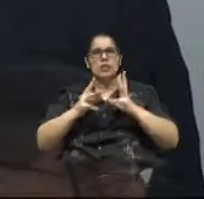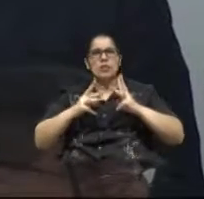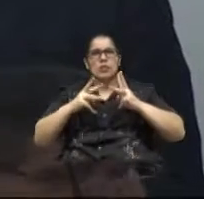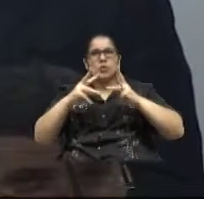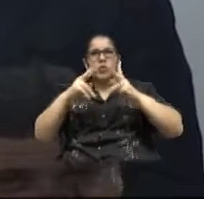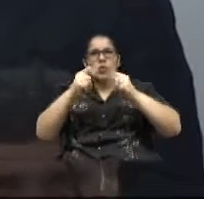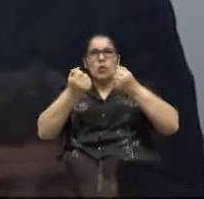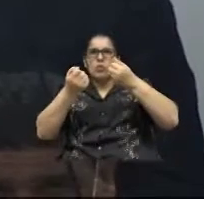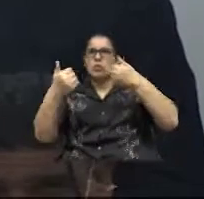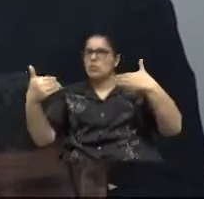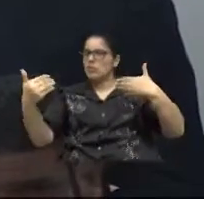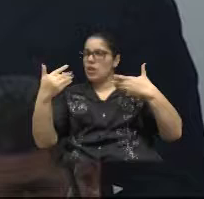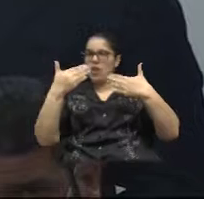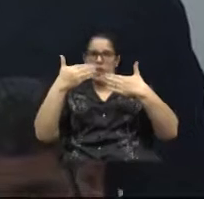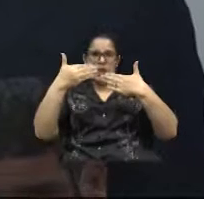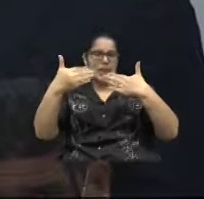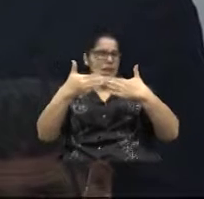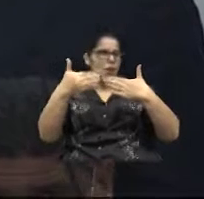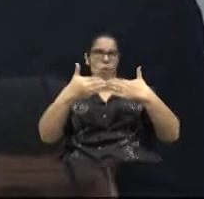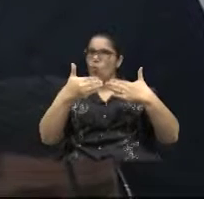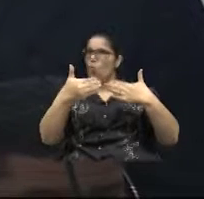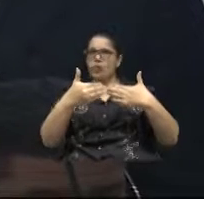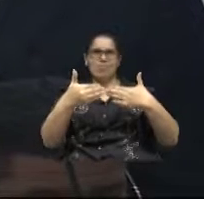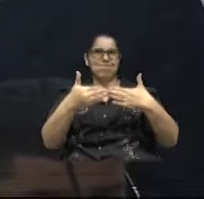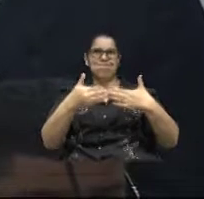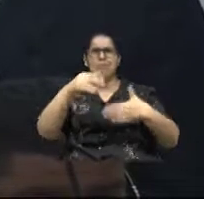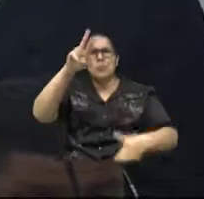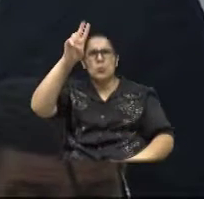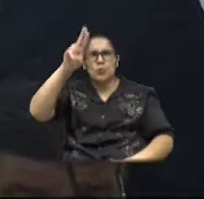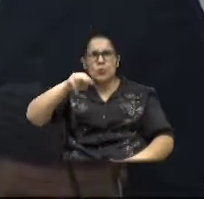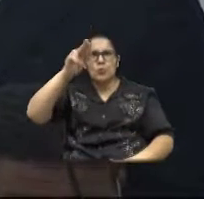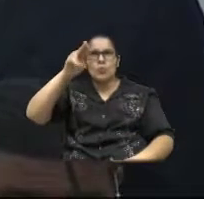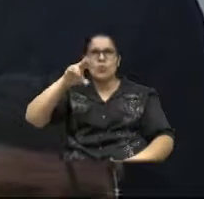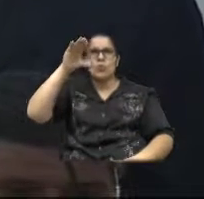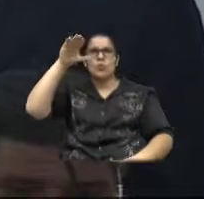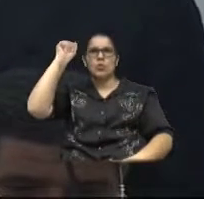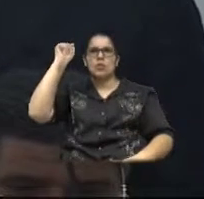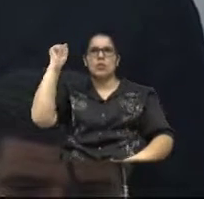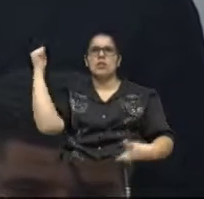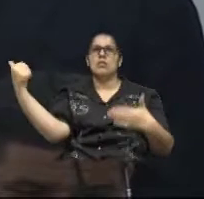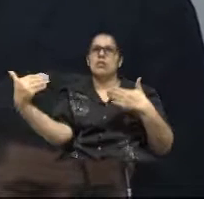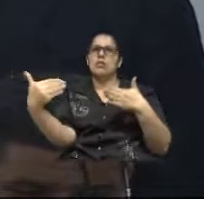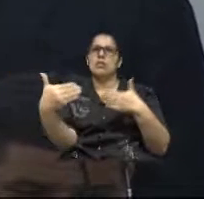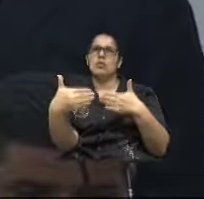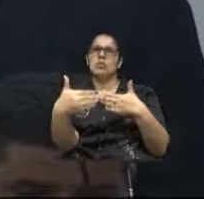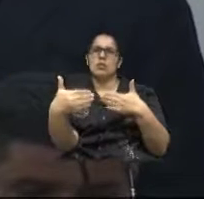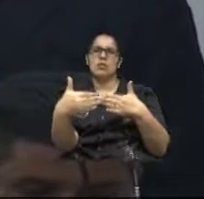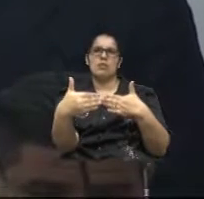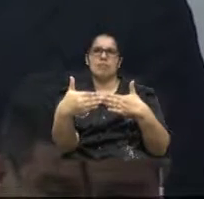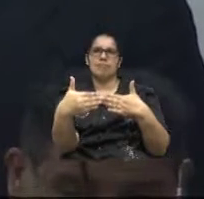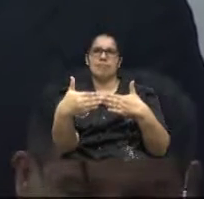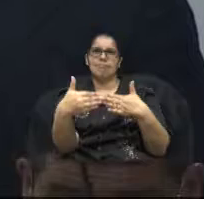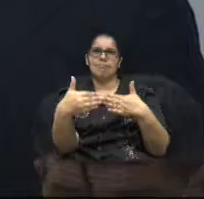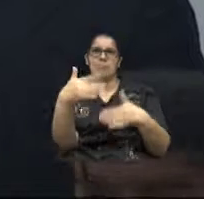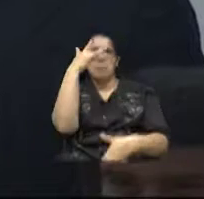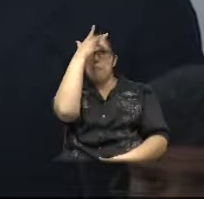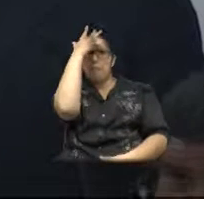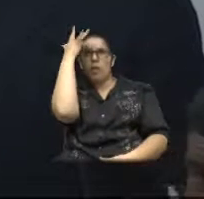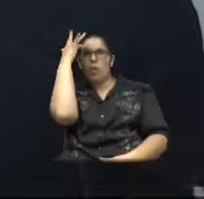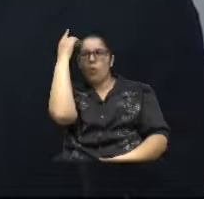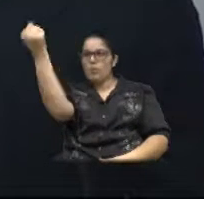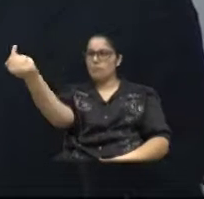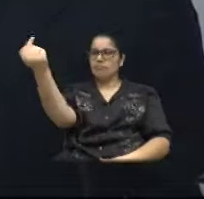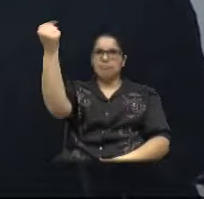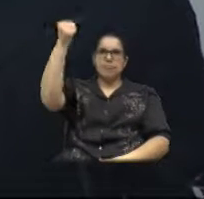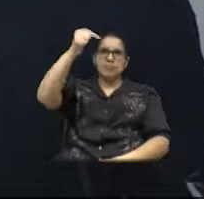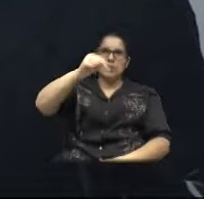não concorda e jamais concordará com essa situação de pessoas que vêm para